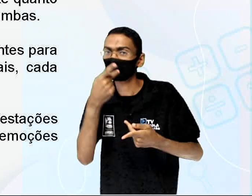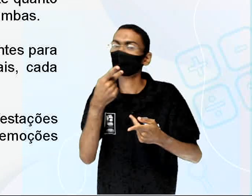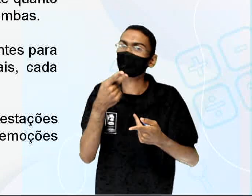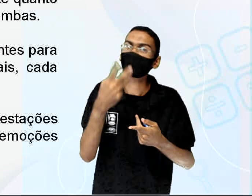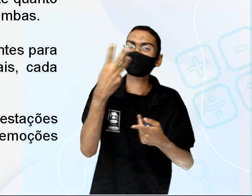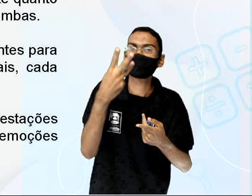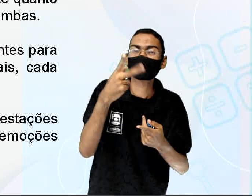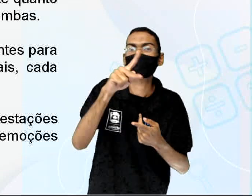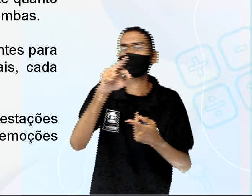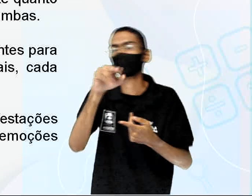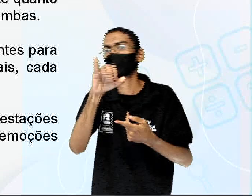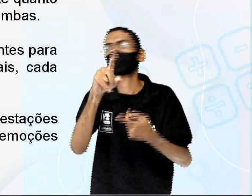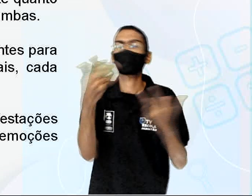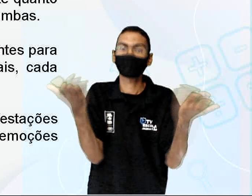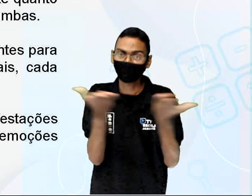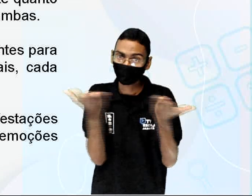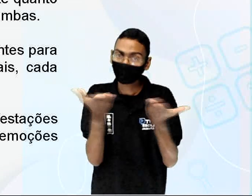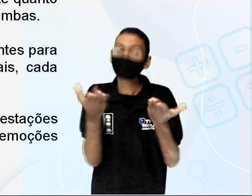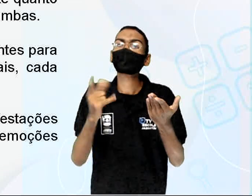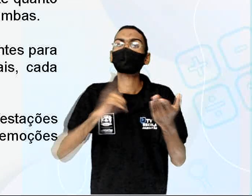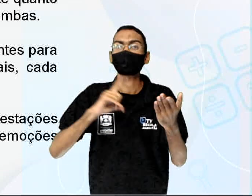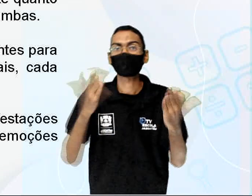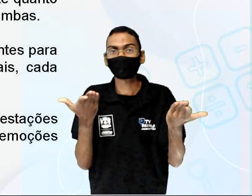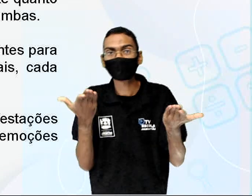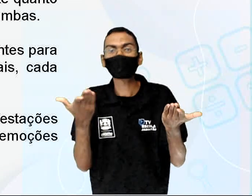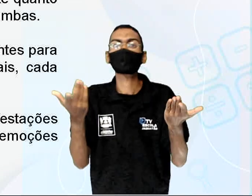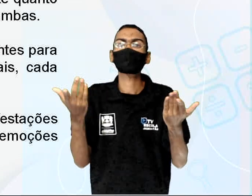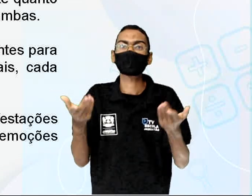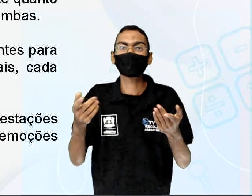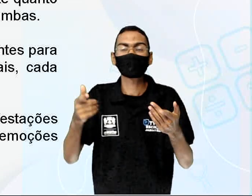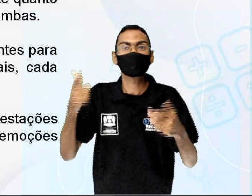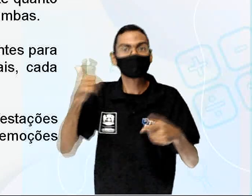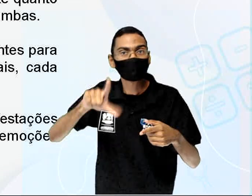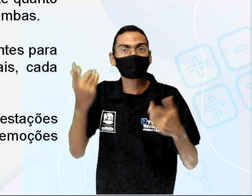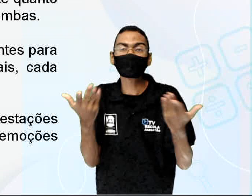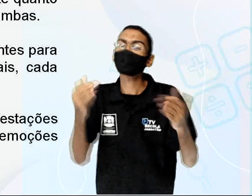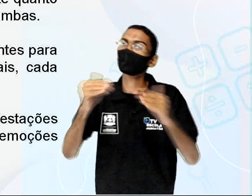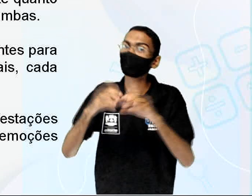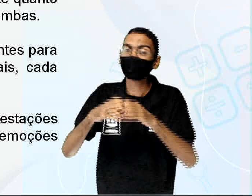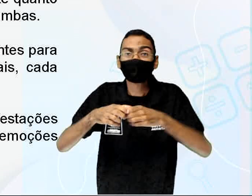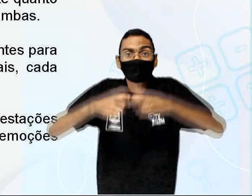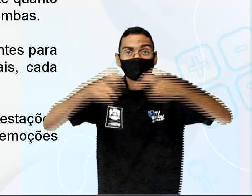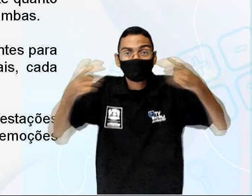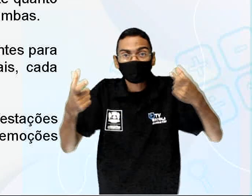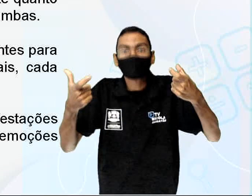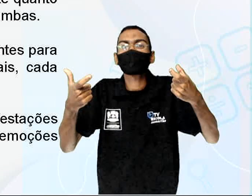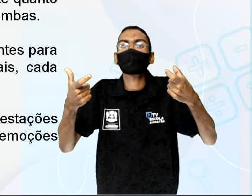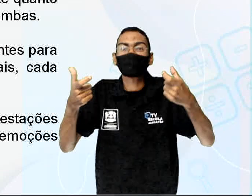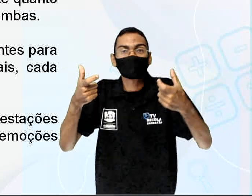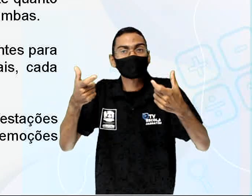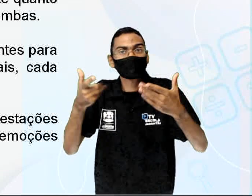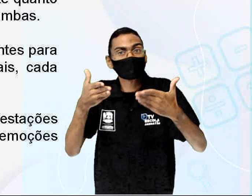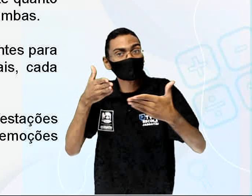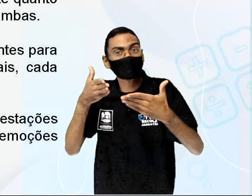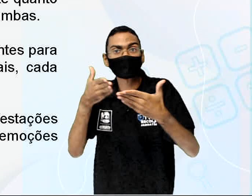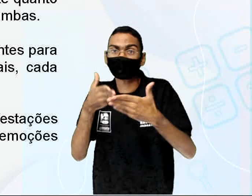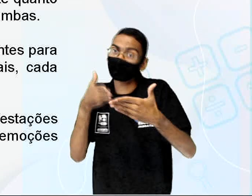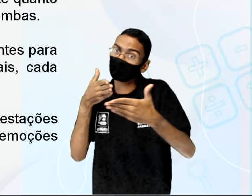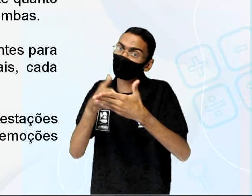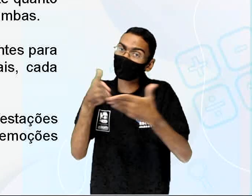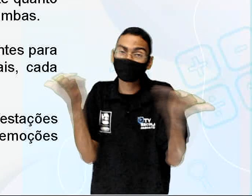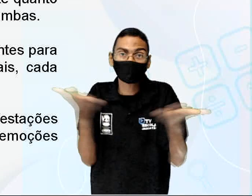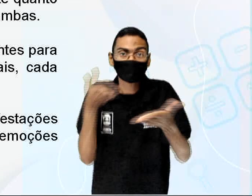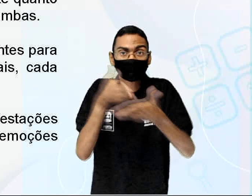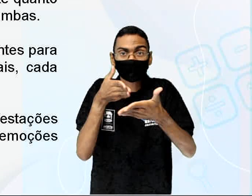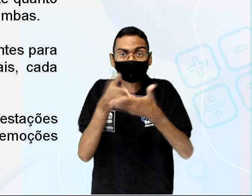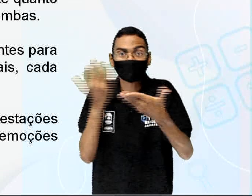grande para o que a gente tem hoje. A distância física, ela é rompida por conta da proximidade, da